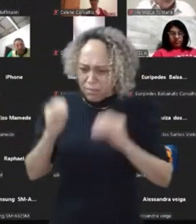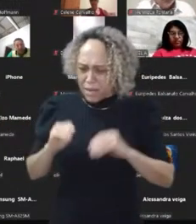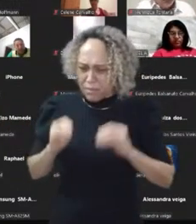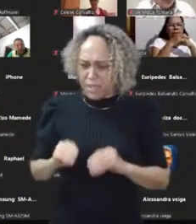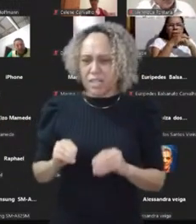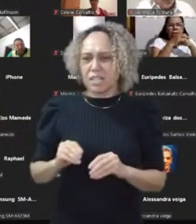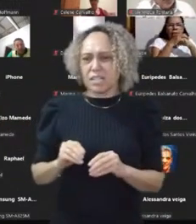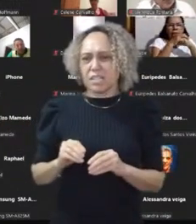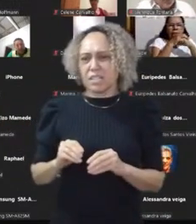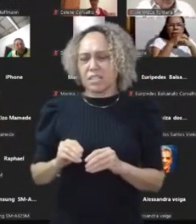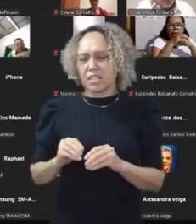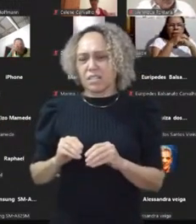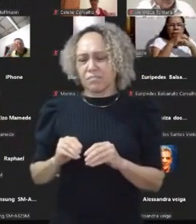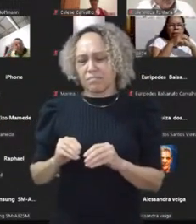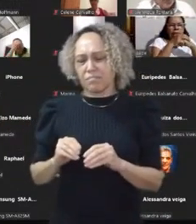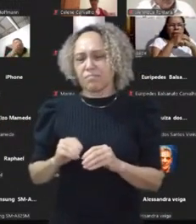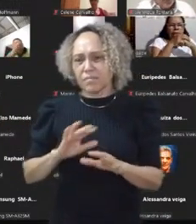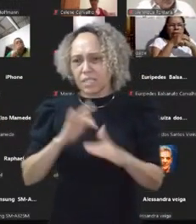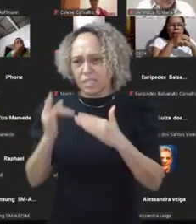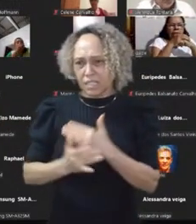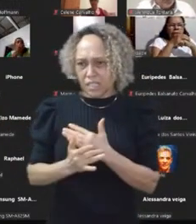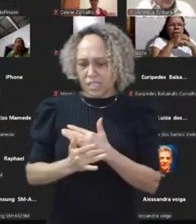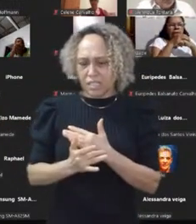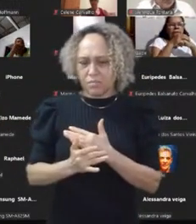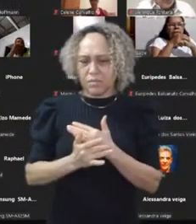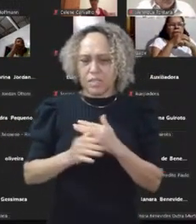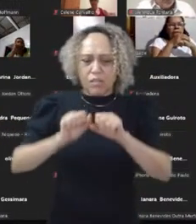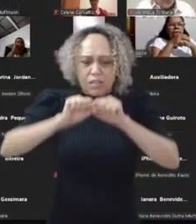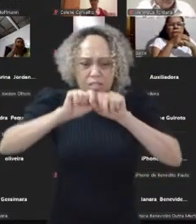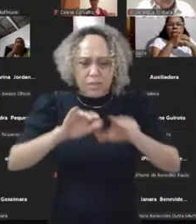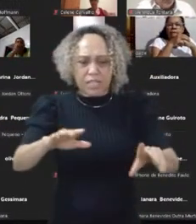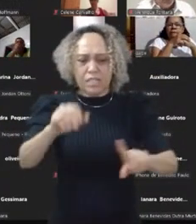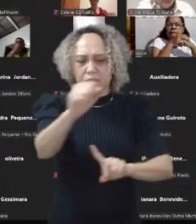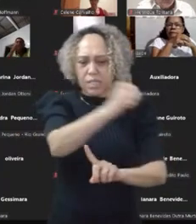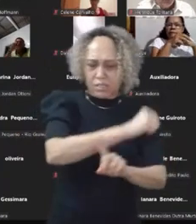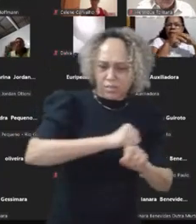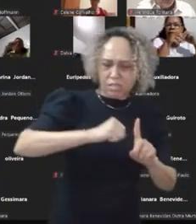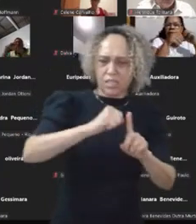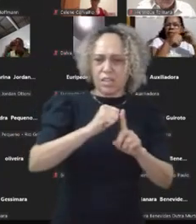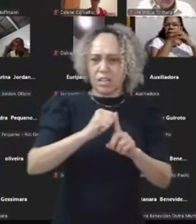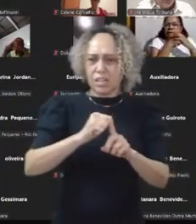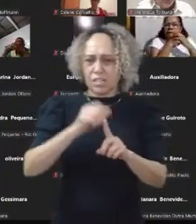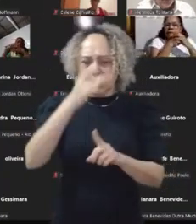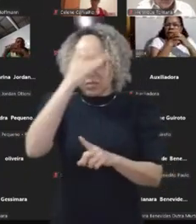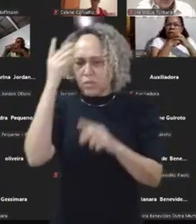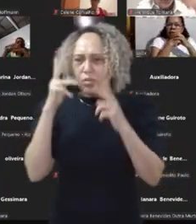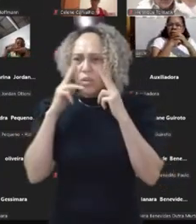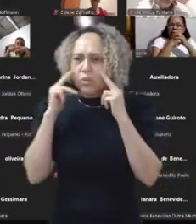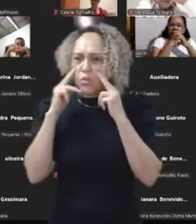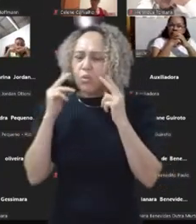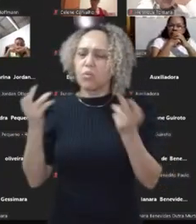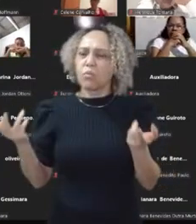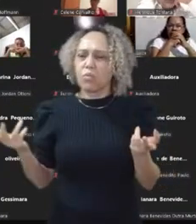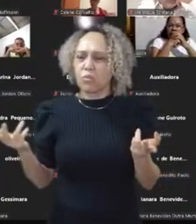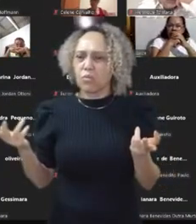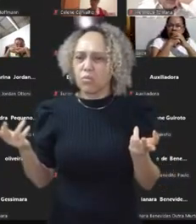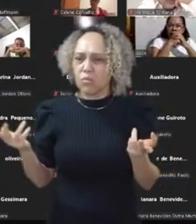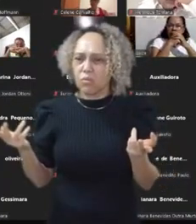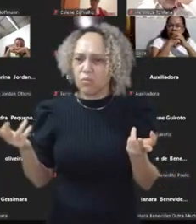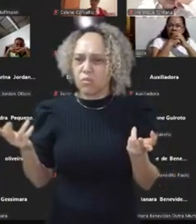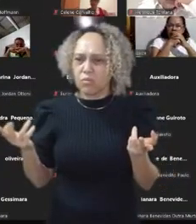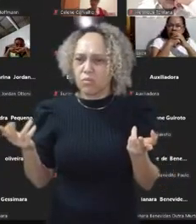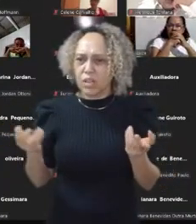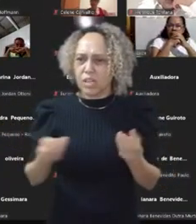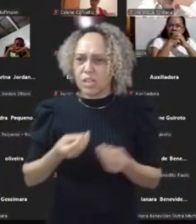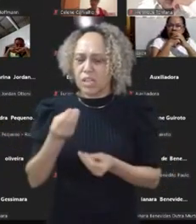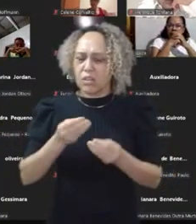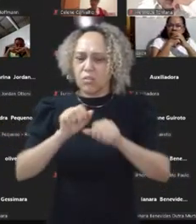trazendo pra sociedade toda né pras pessoas comuns usuários comuns então certo anti Coach Aí eh a maneira de